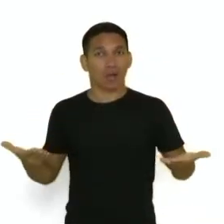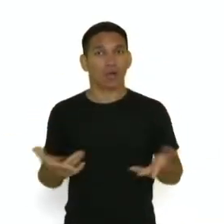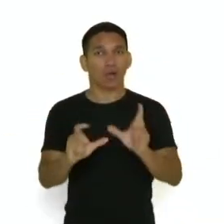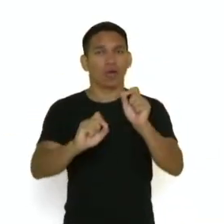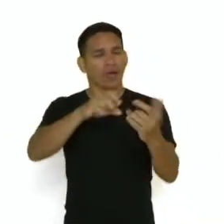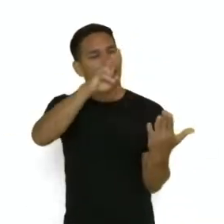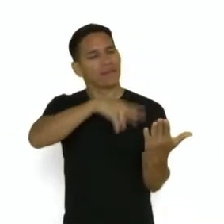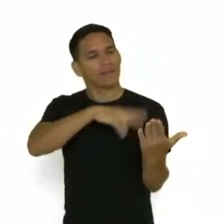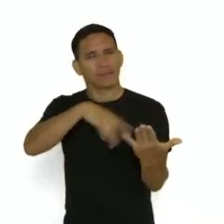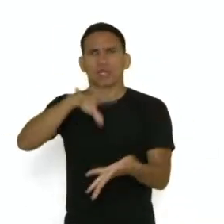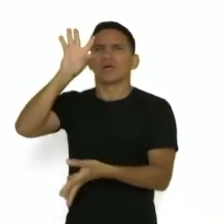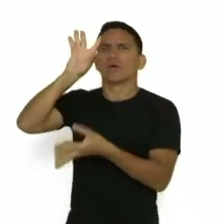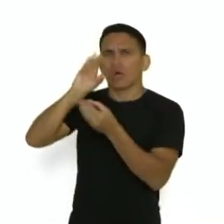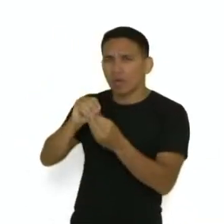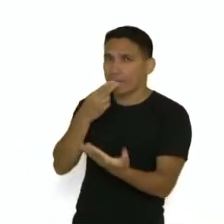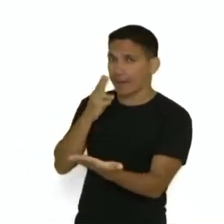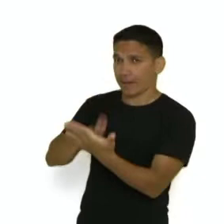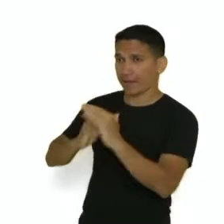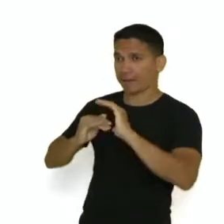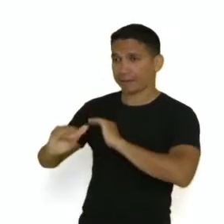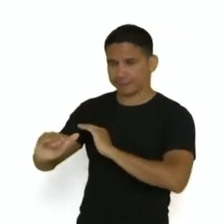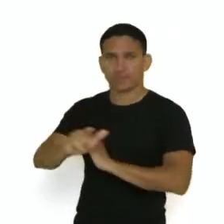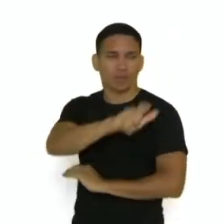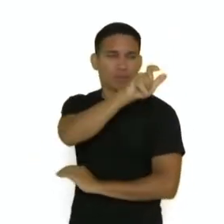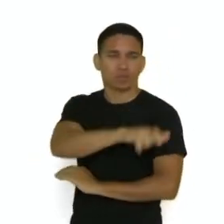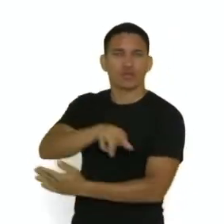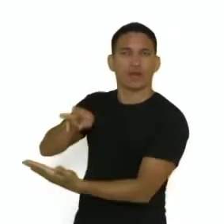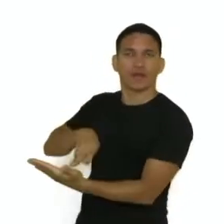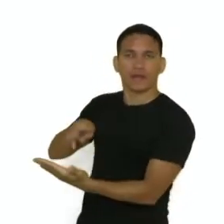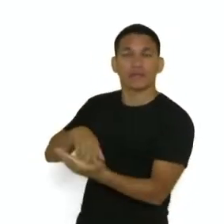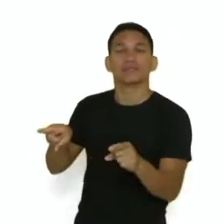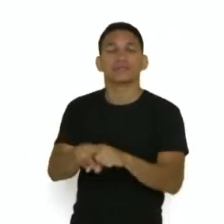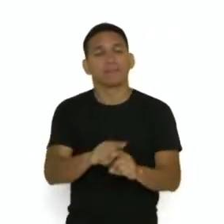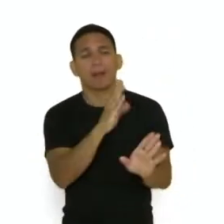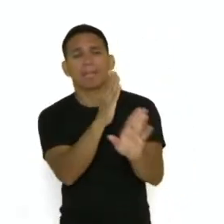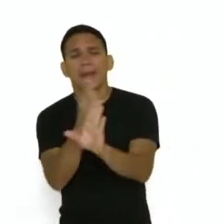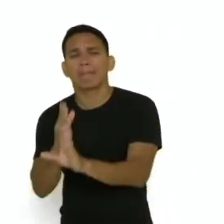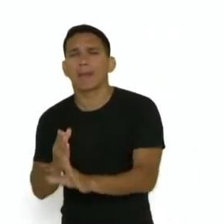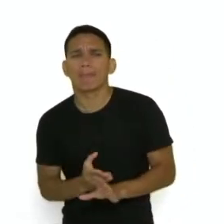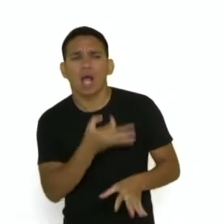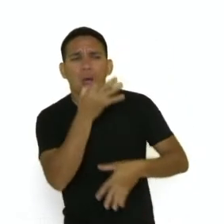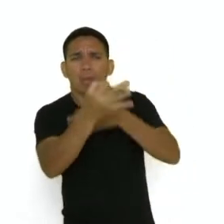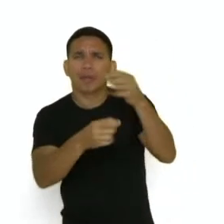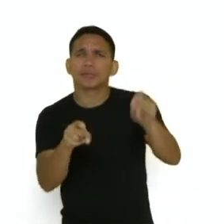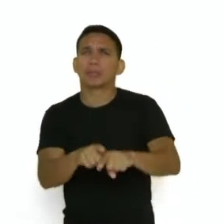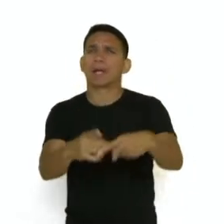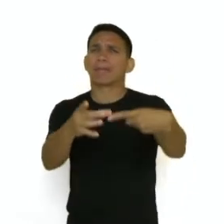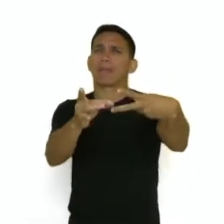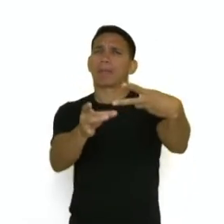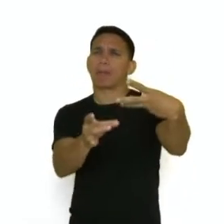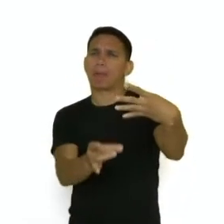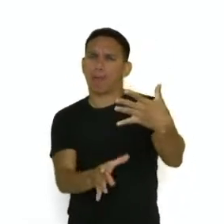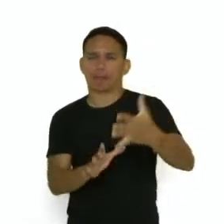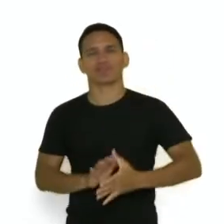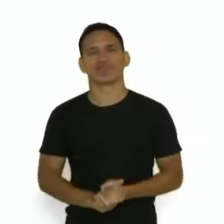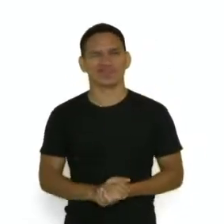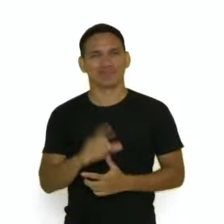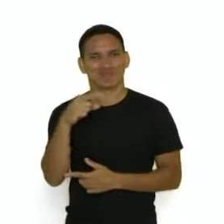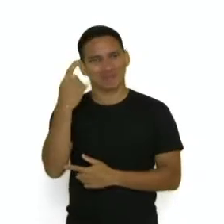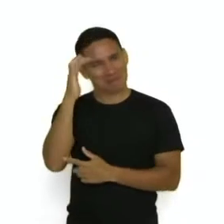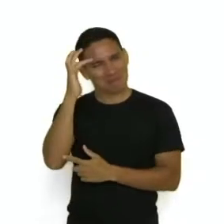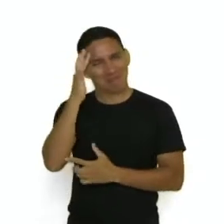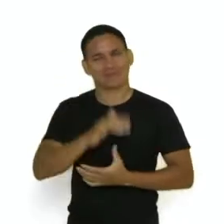ler e compreender uma carta do leitor, vamos identificar e analisar a opinião e argumentos. Vamos